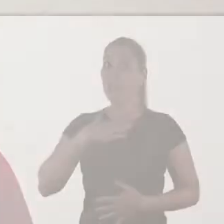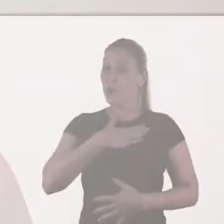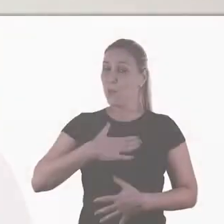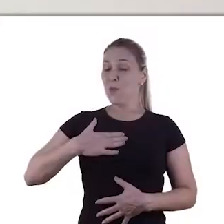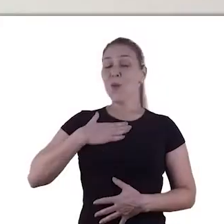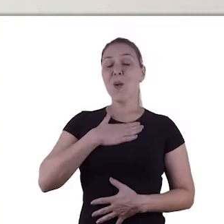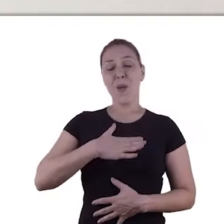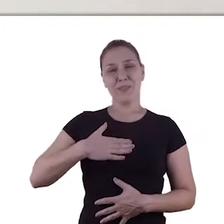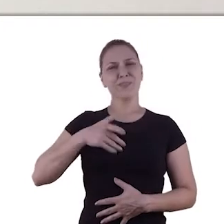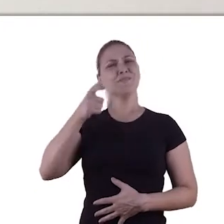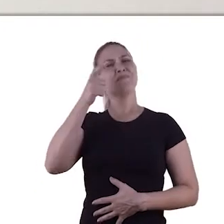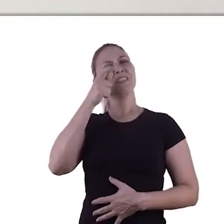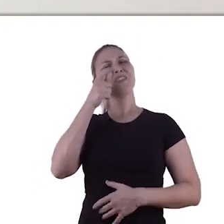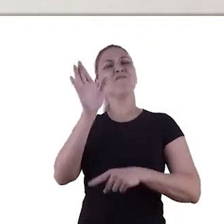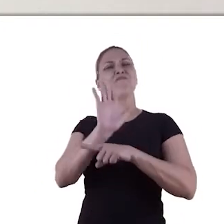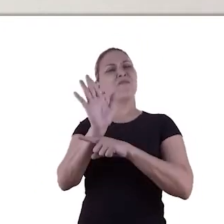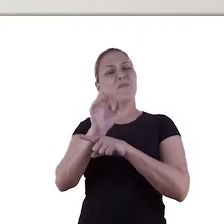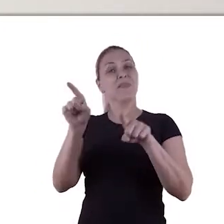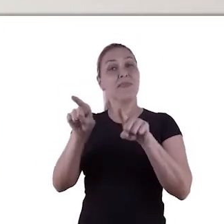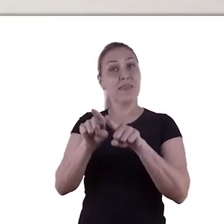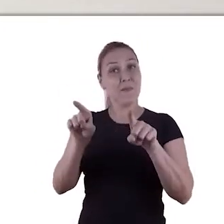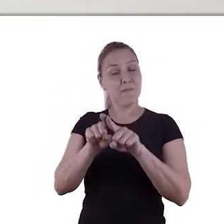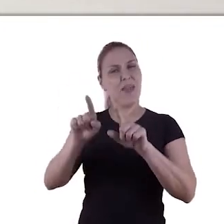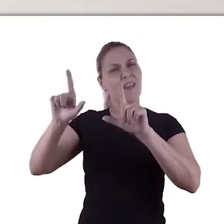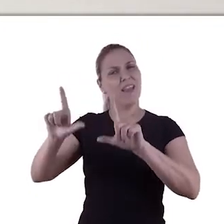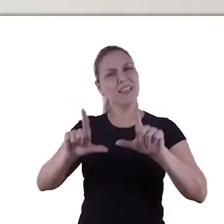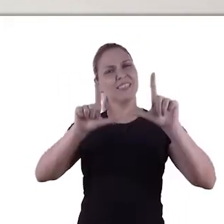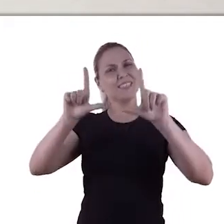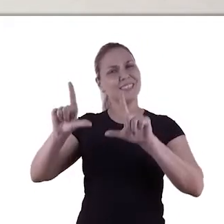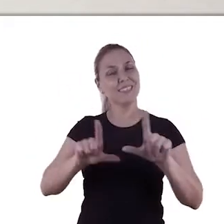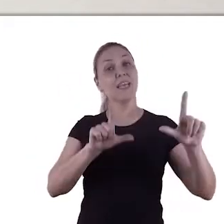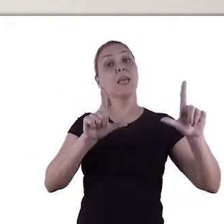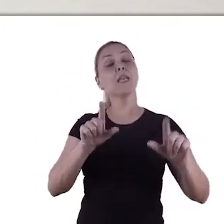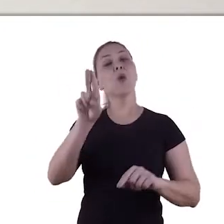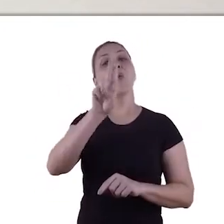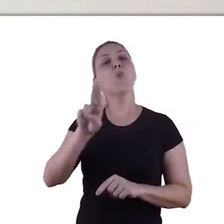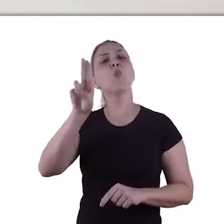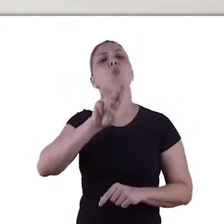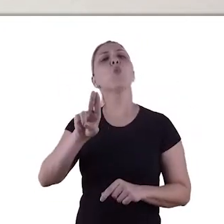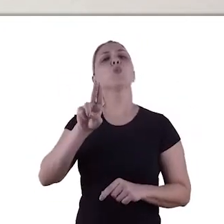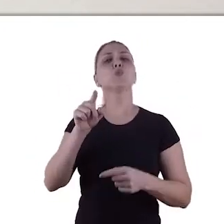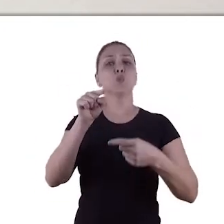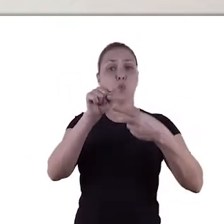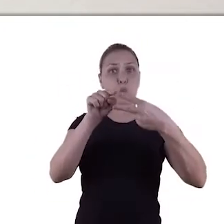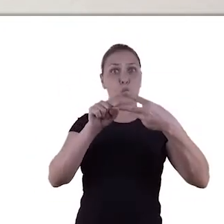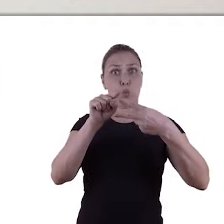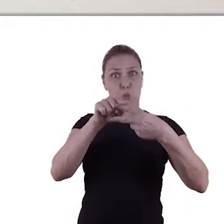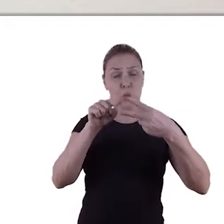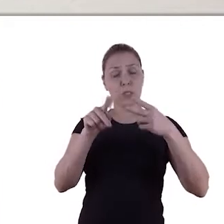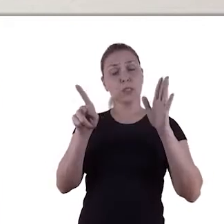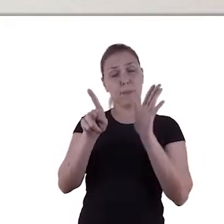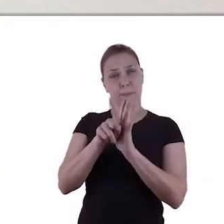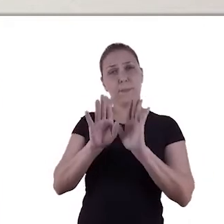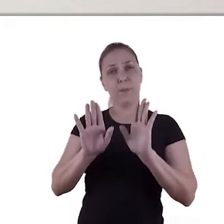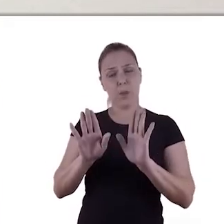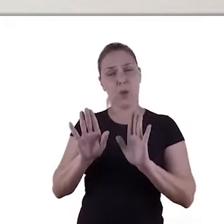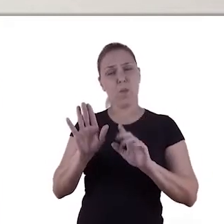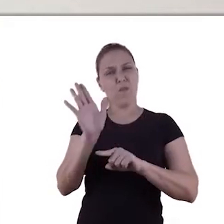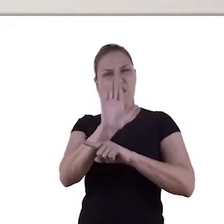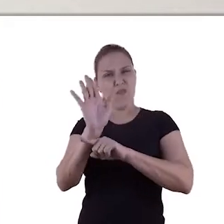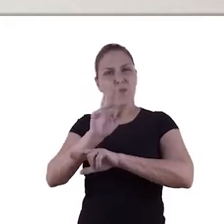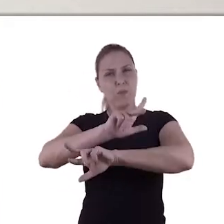Eu gosto de assistir filmes e séries e para isso eu utilizo duas plataformas de